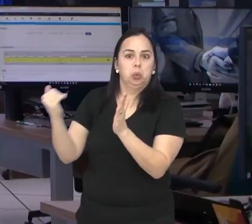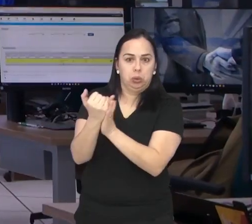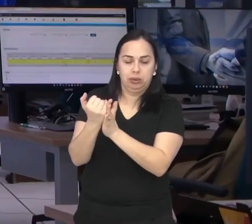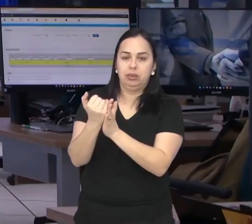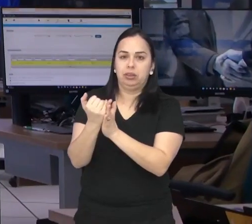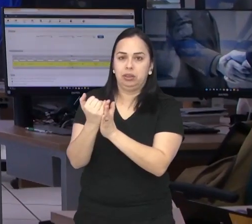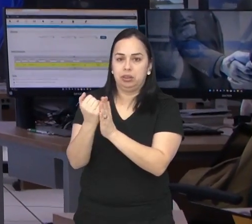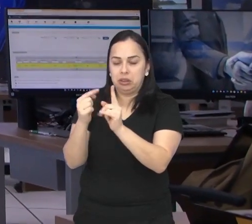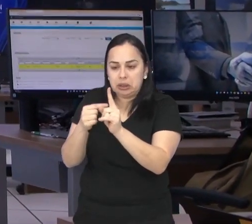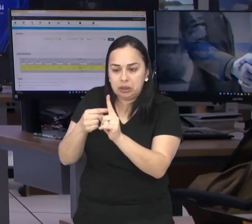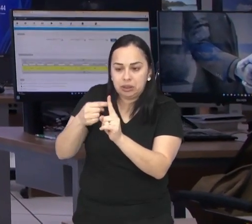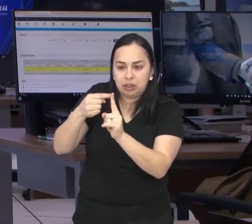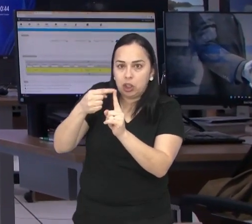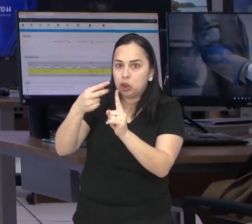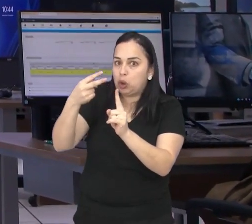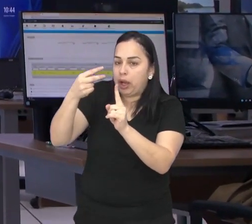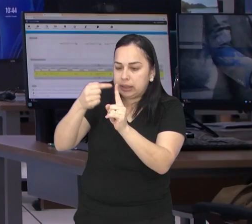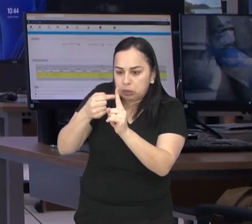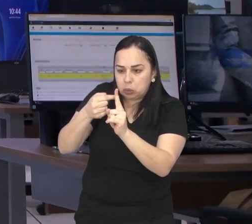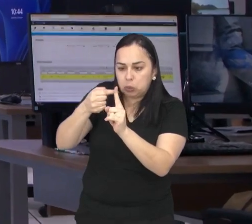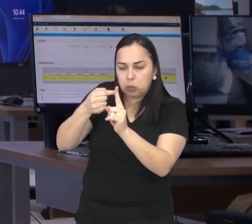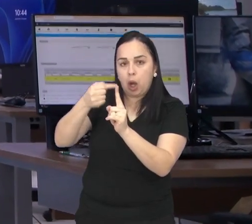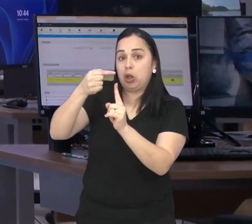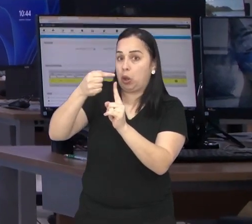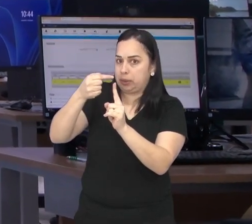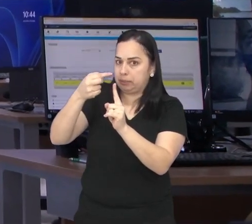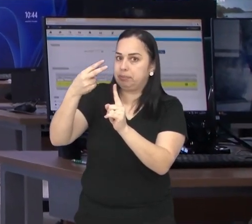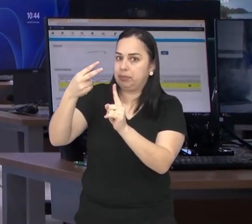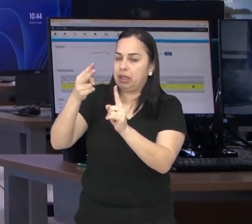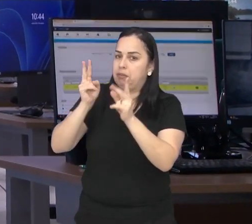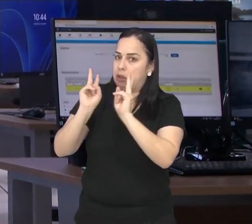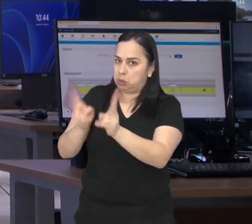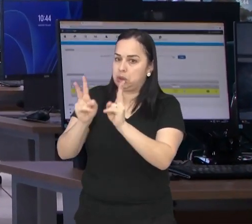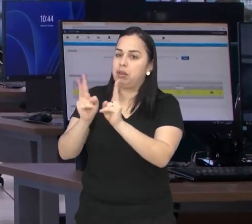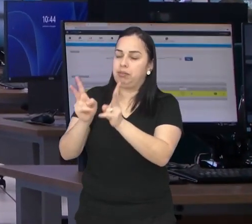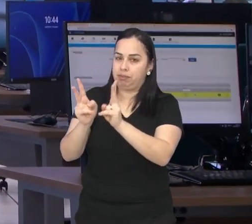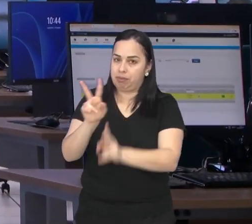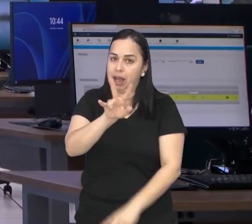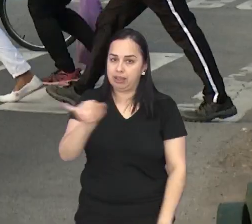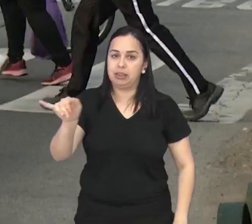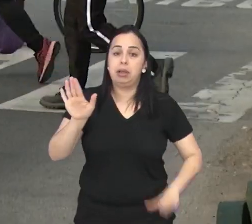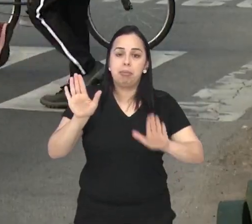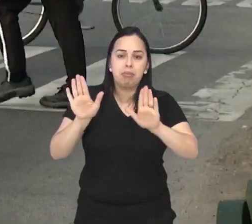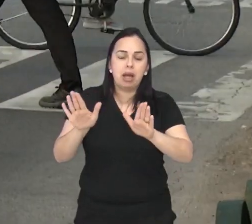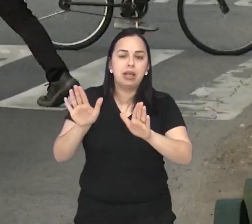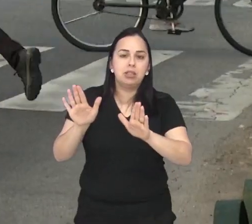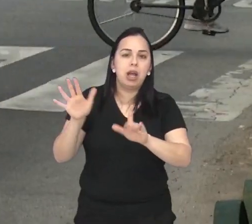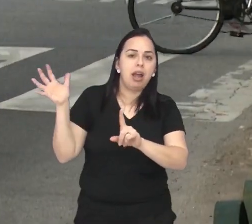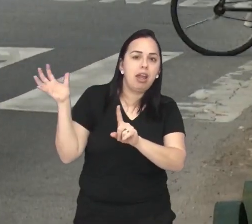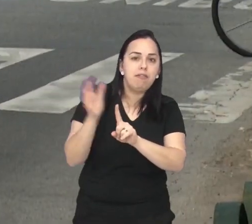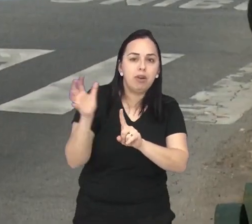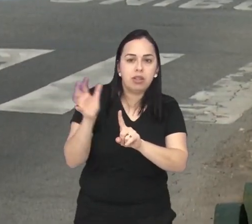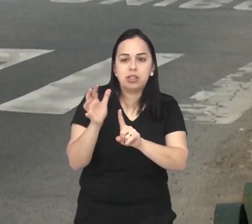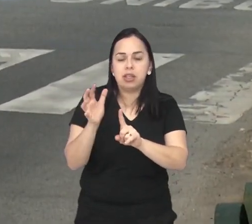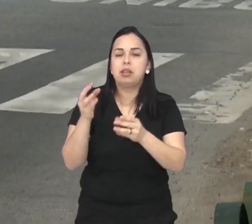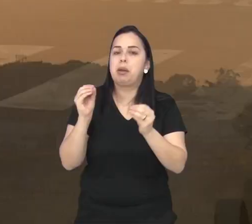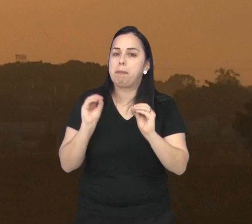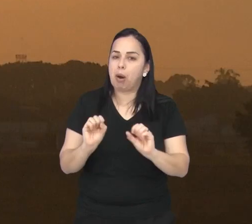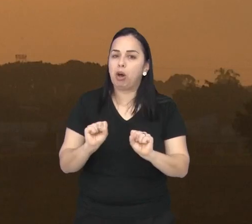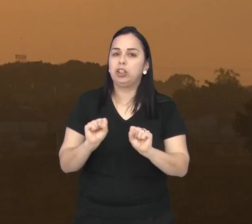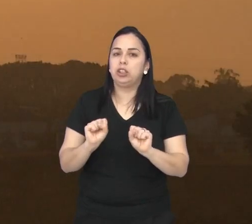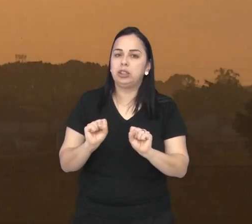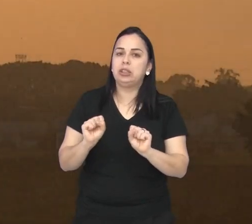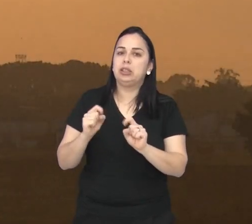Niño. As temperaturas subiram no máximo 2 graus e devem continuar assim. Mas os efeitos deste fenômeno